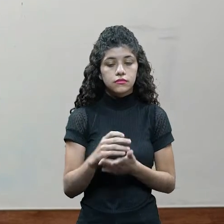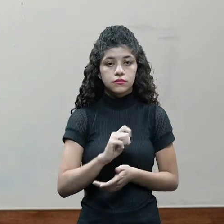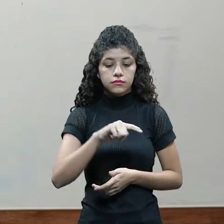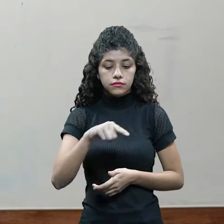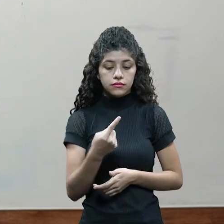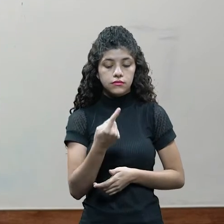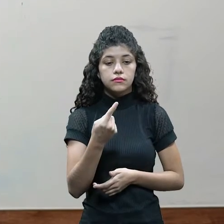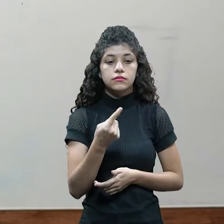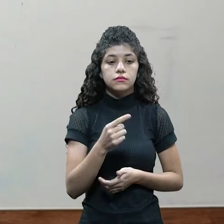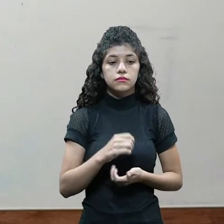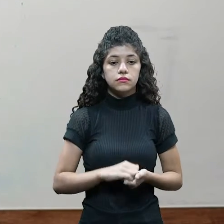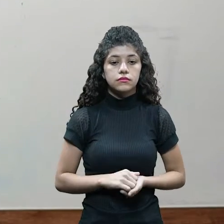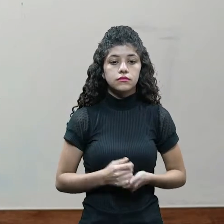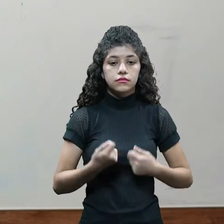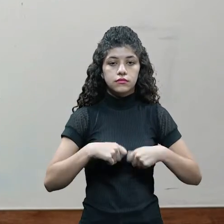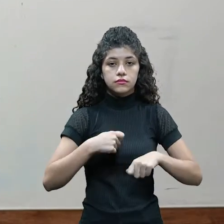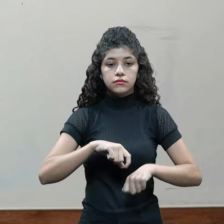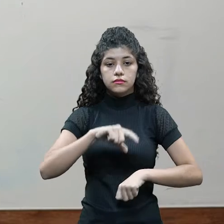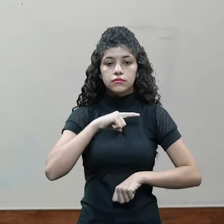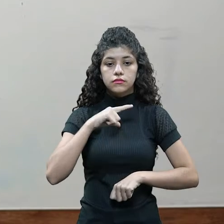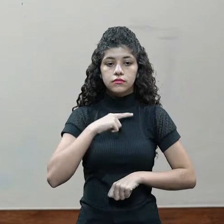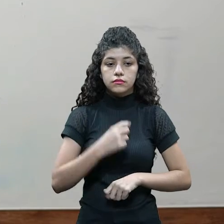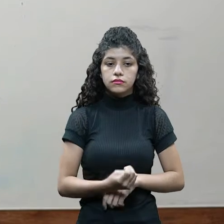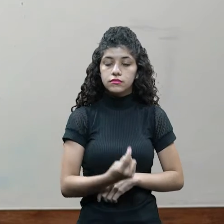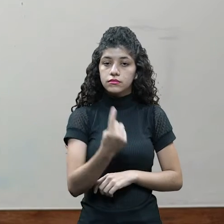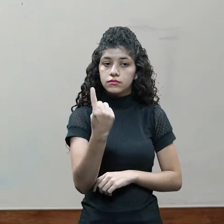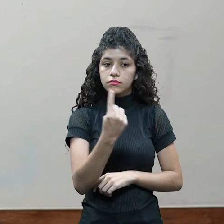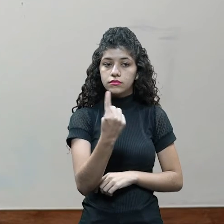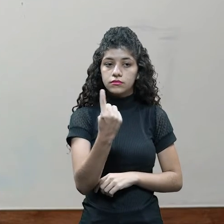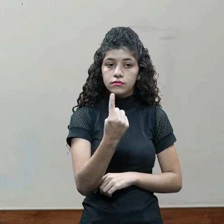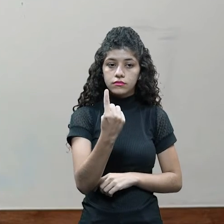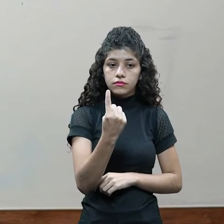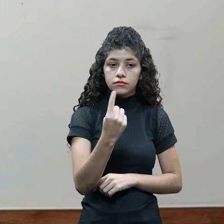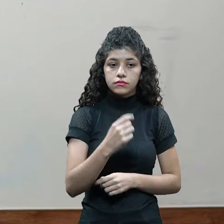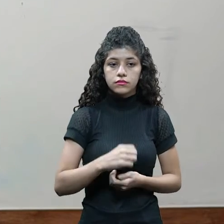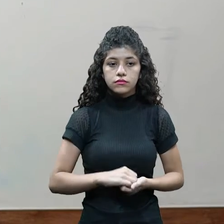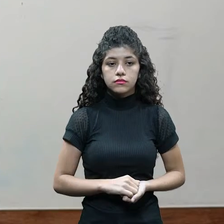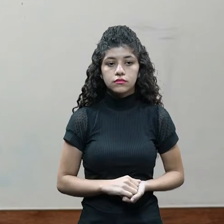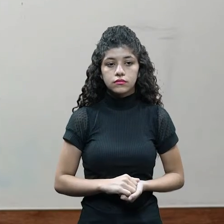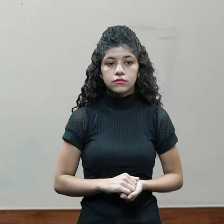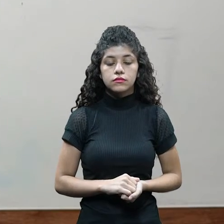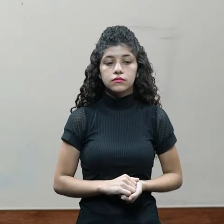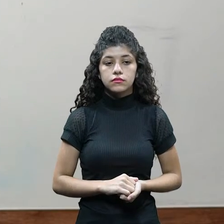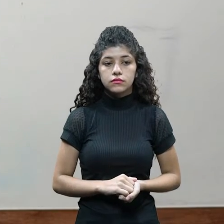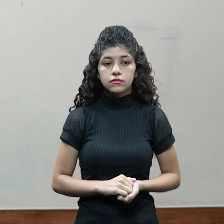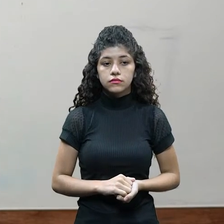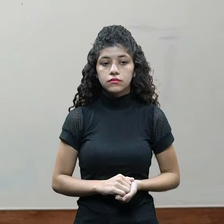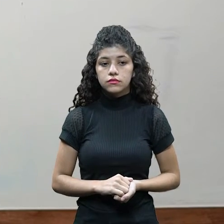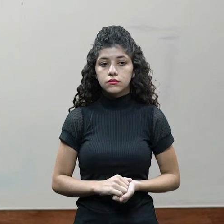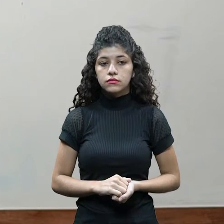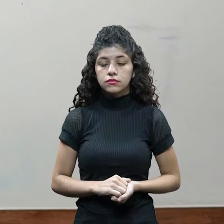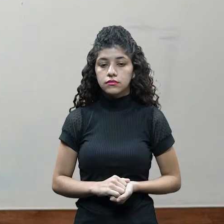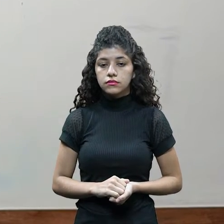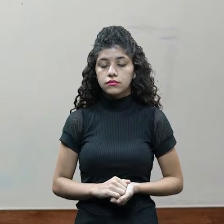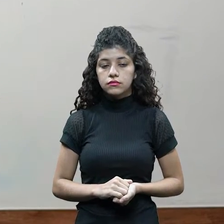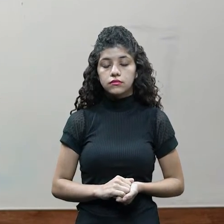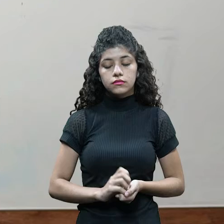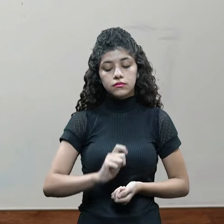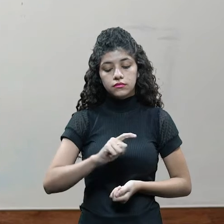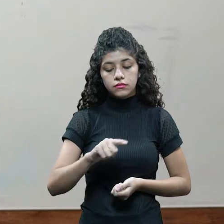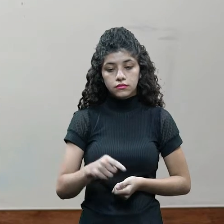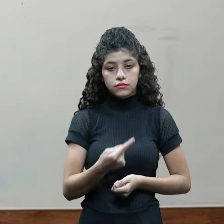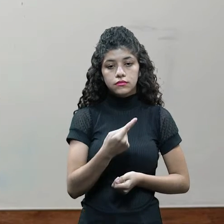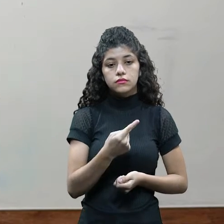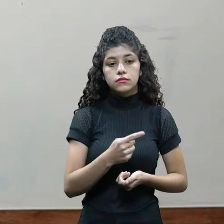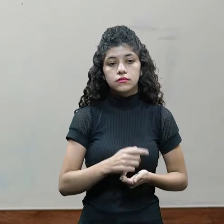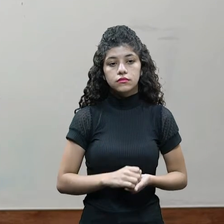vírgula. A vírgula está em que casa? No 1. Ela está atrás do segundo 1. Então eu coloco na casa onde eu estou. Eu não